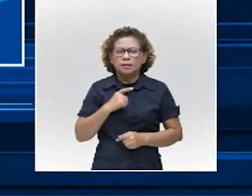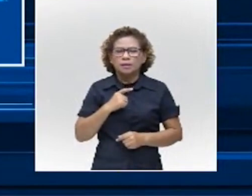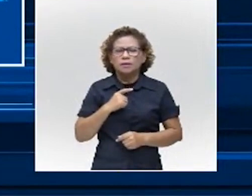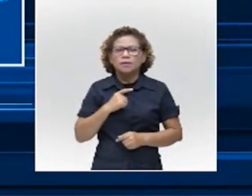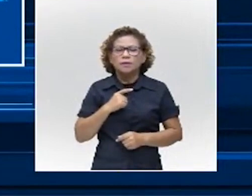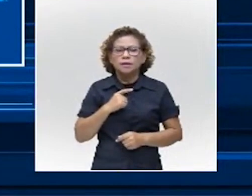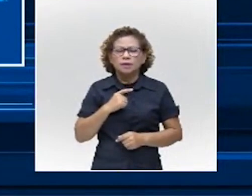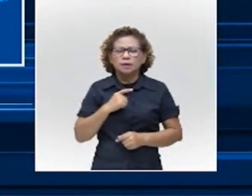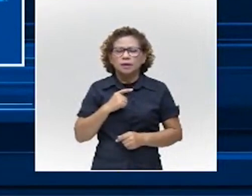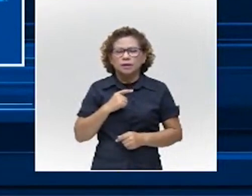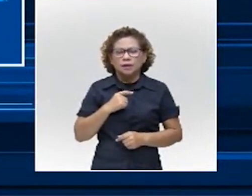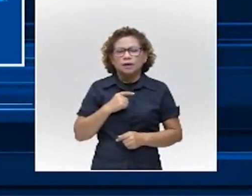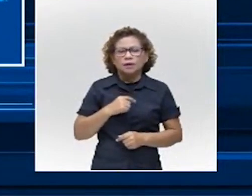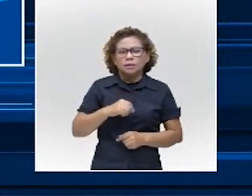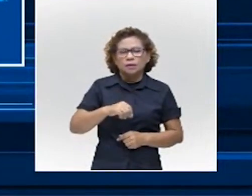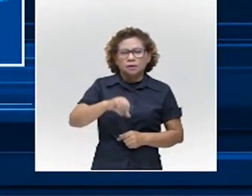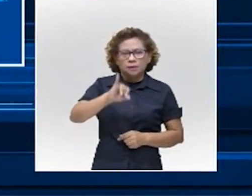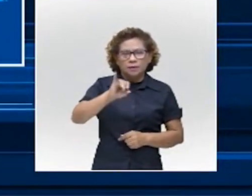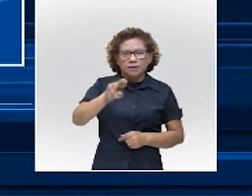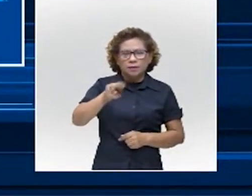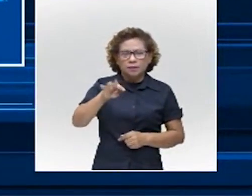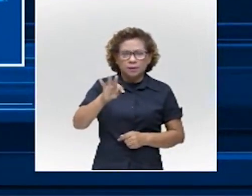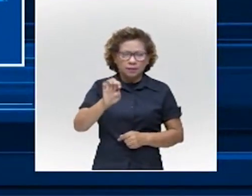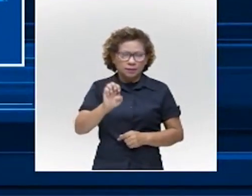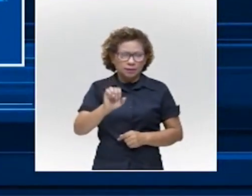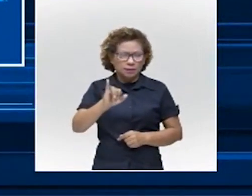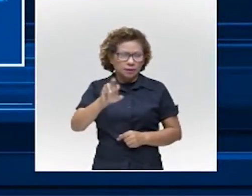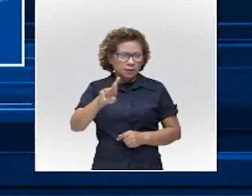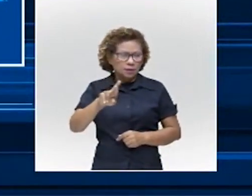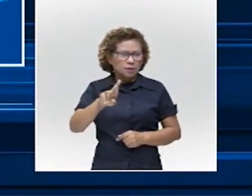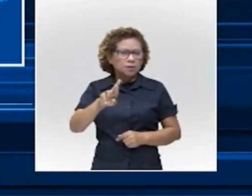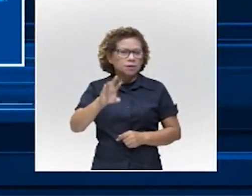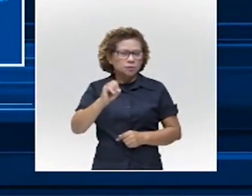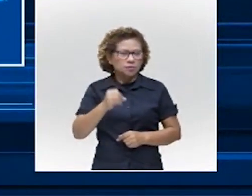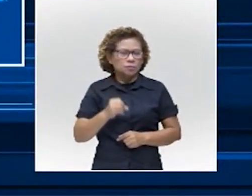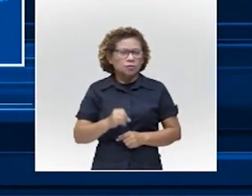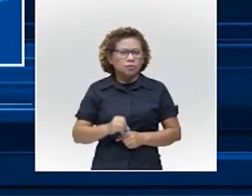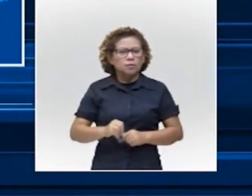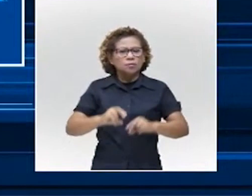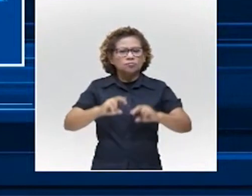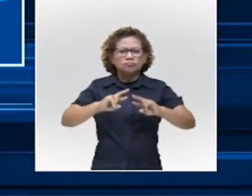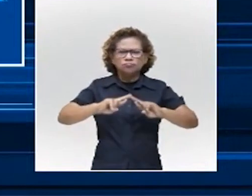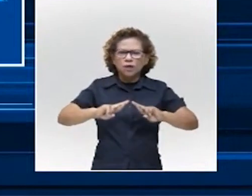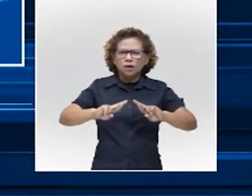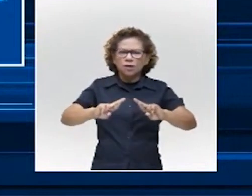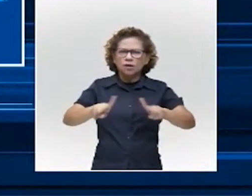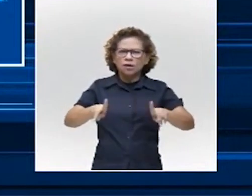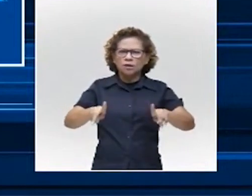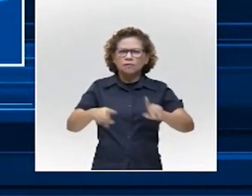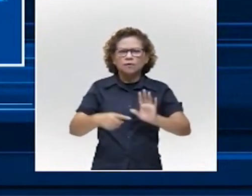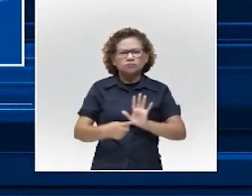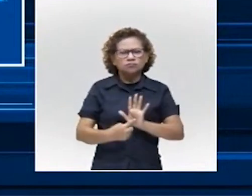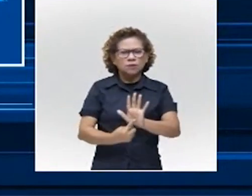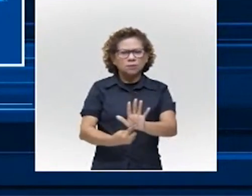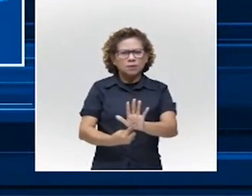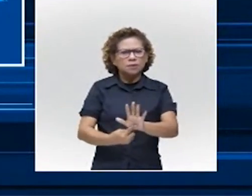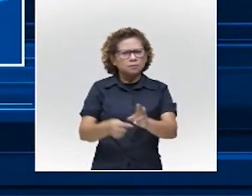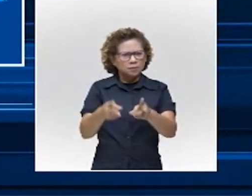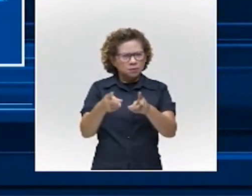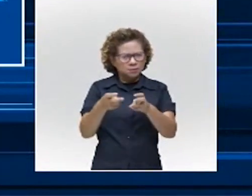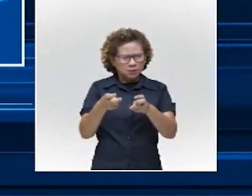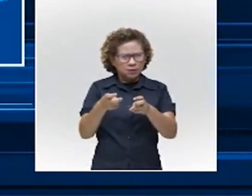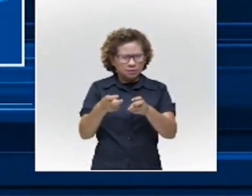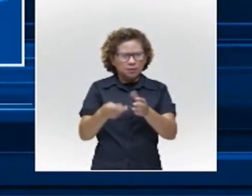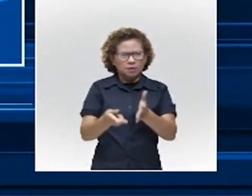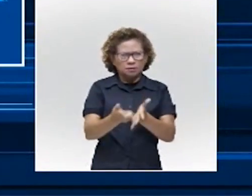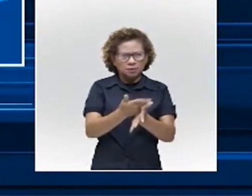tendo representação numérica diferente, como nós vimos aí pintados através dos nossos quadradinhos,